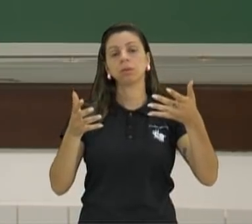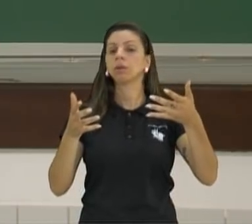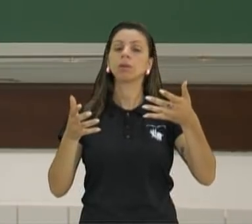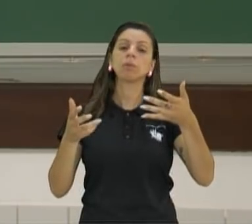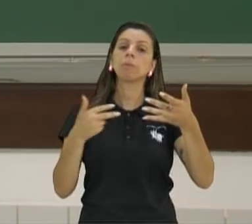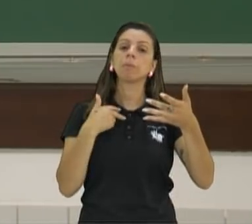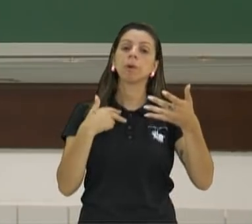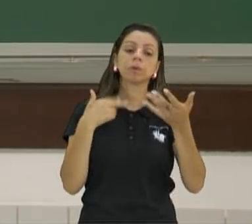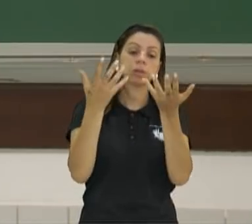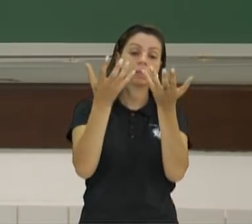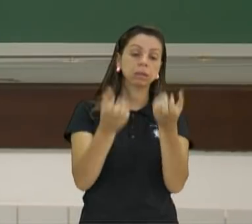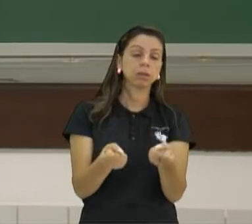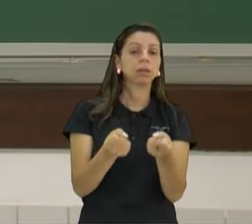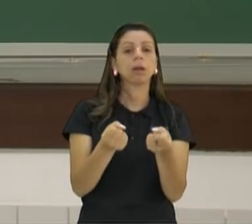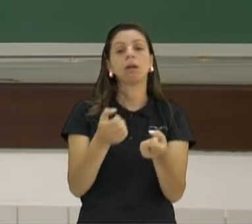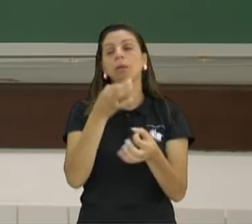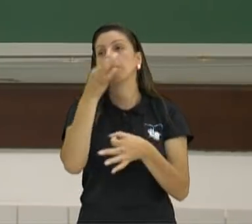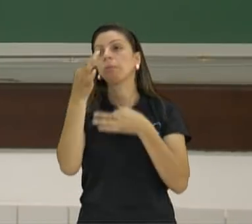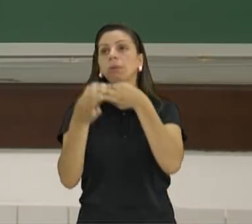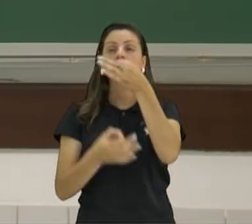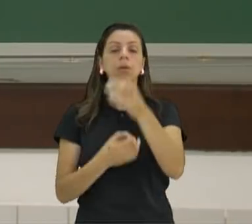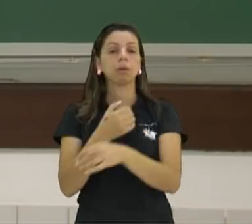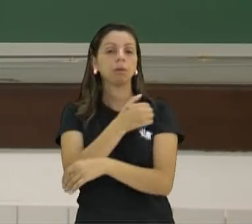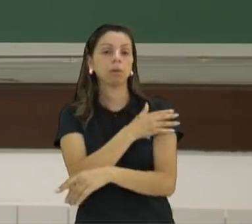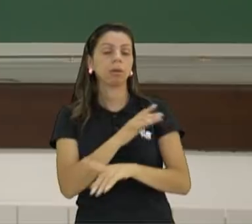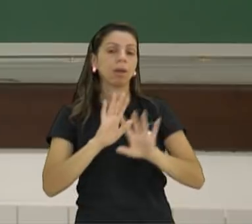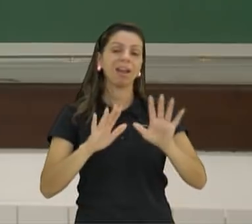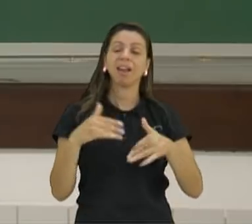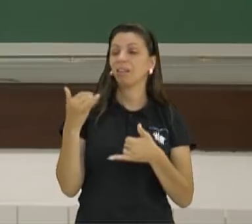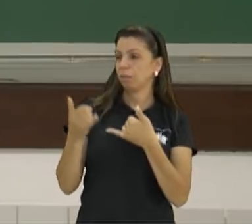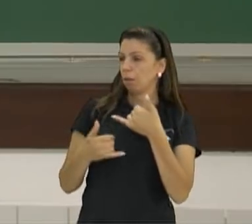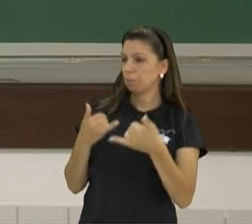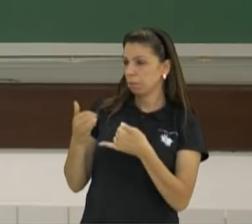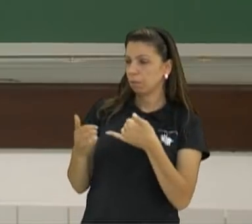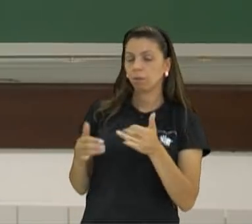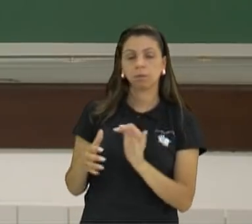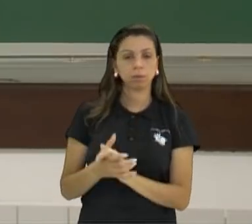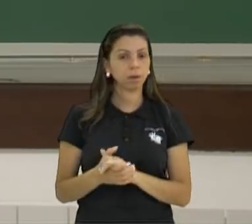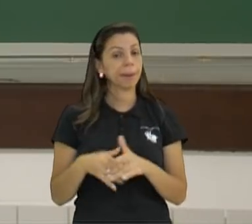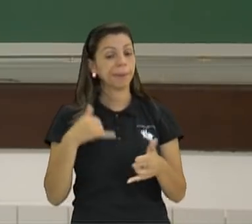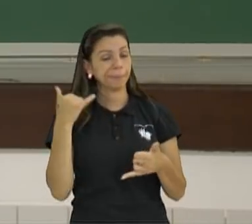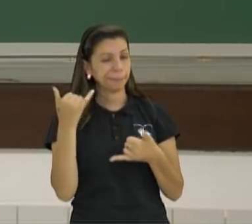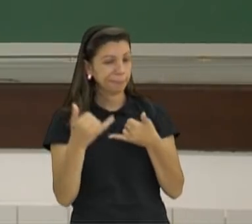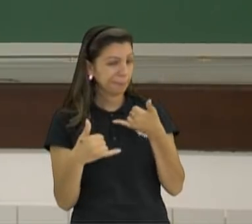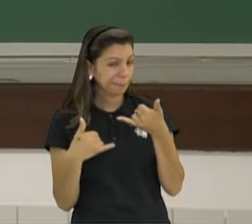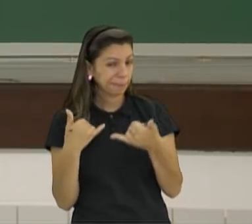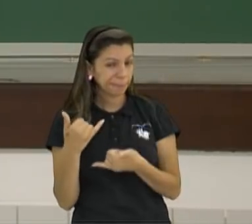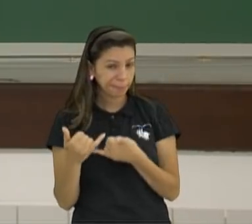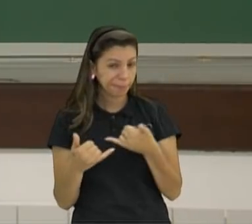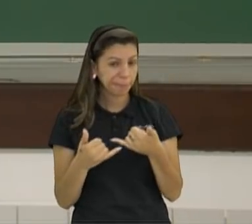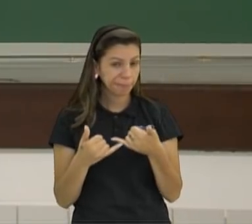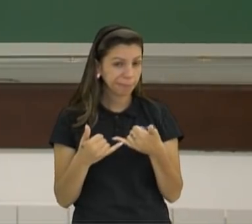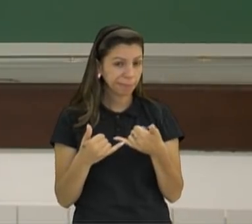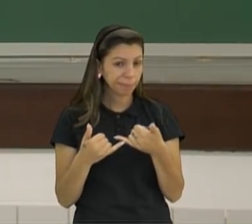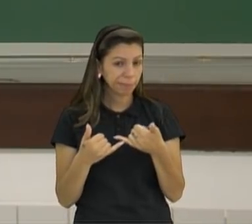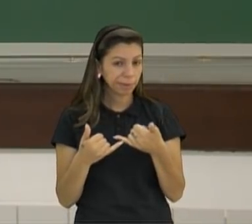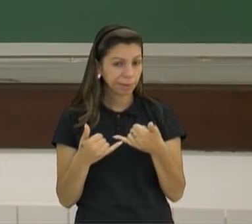em hipótese alguma, comentário. Ah, professora, mas é só uma brincadeira. Brincadeira ofende